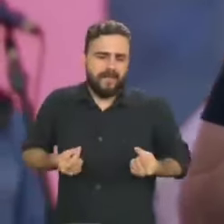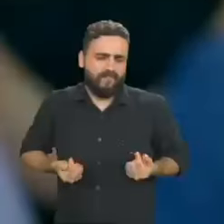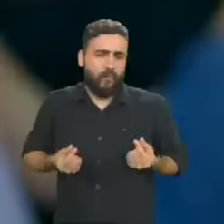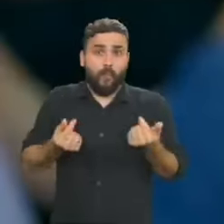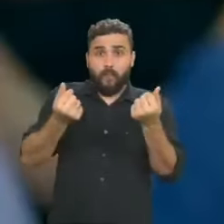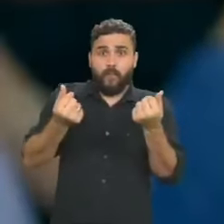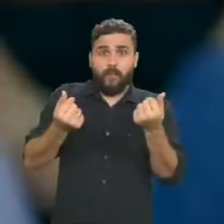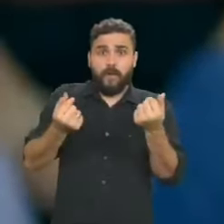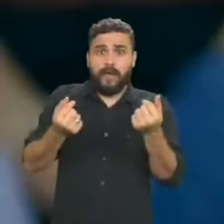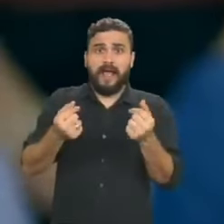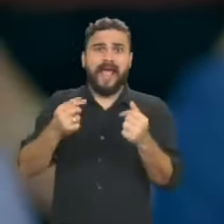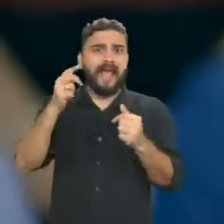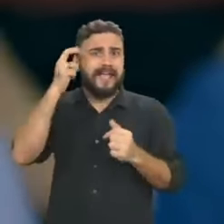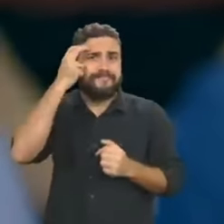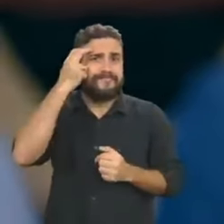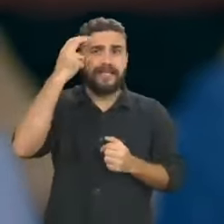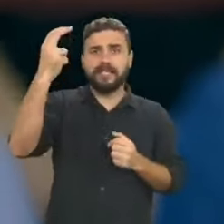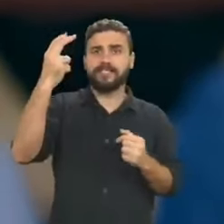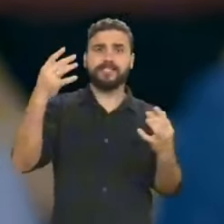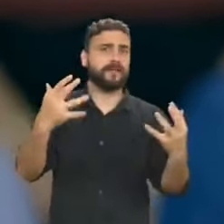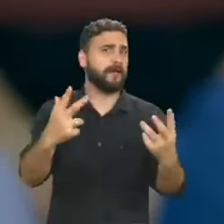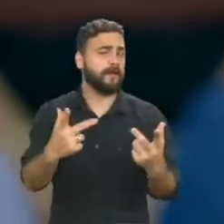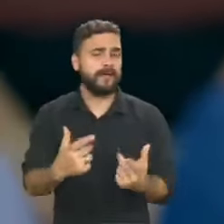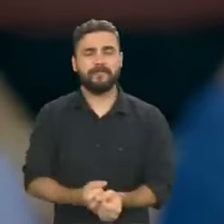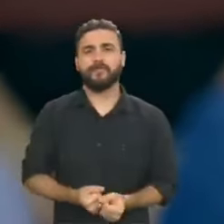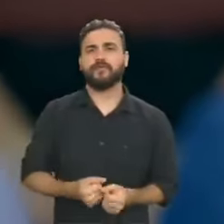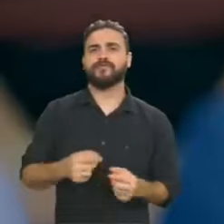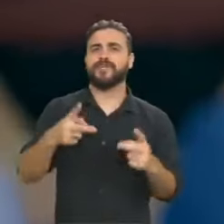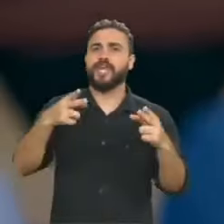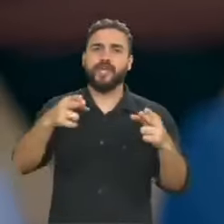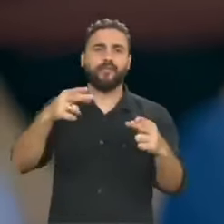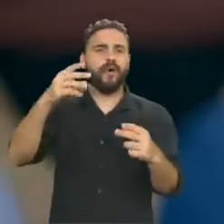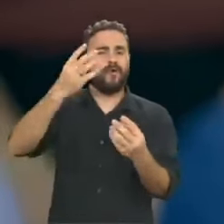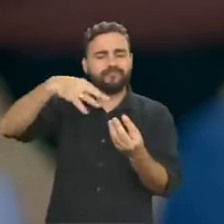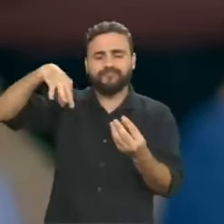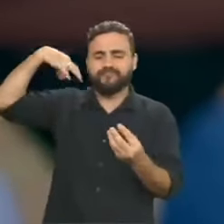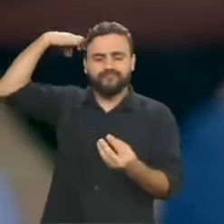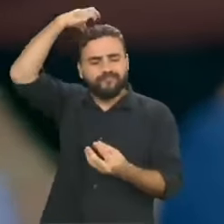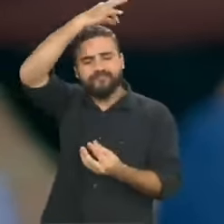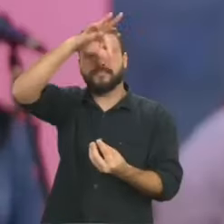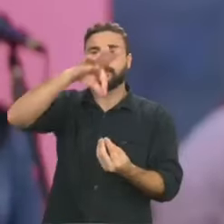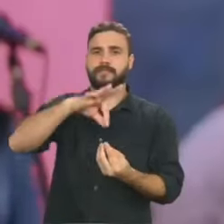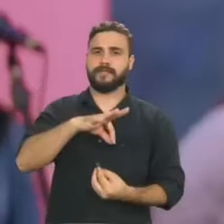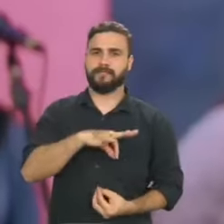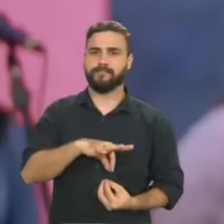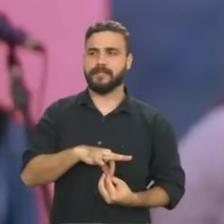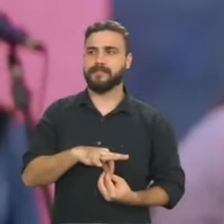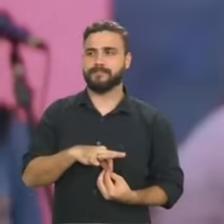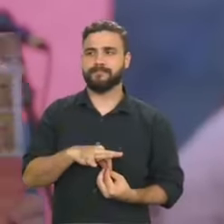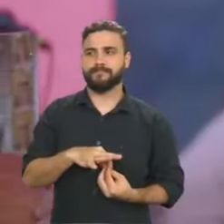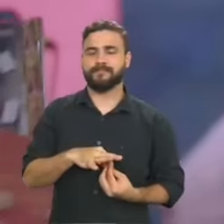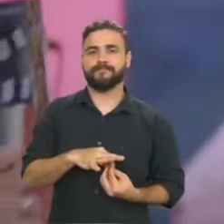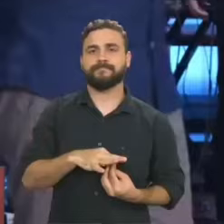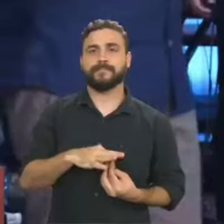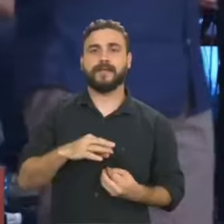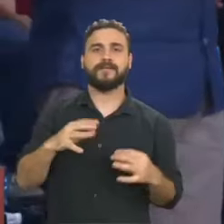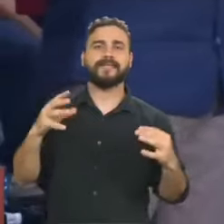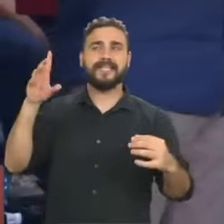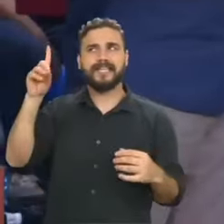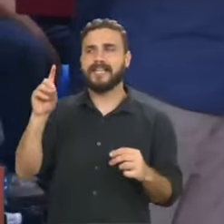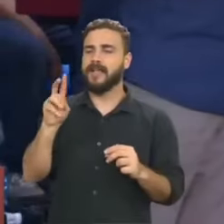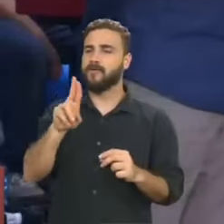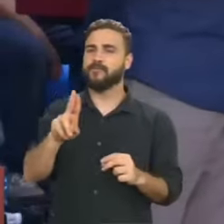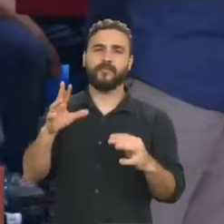dinâmica inteligentíssima, muito parecida com o Espírito Santo, muito dinâmico, onde Deus faz coisas tremendas. O